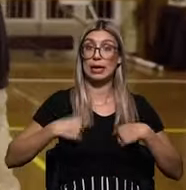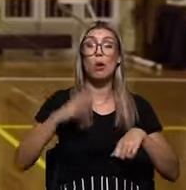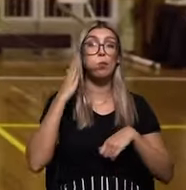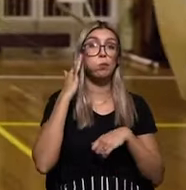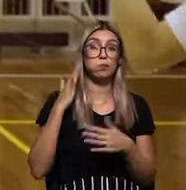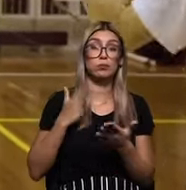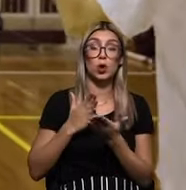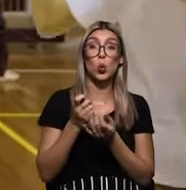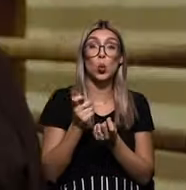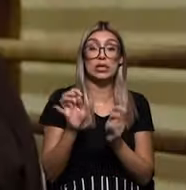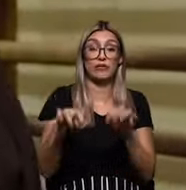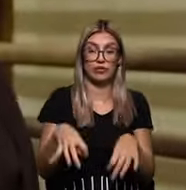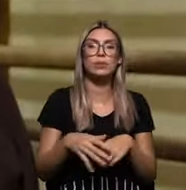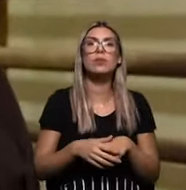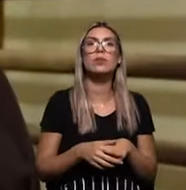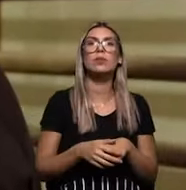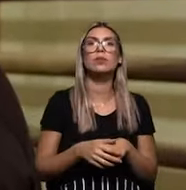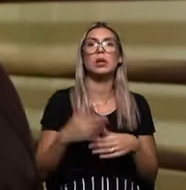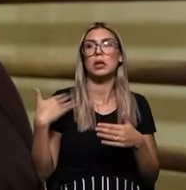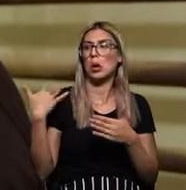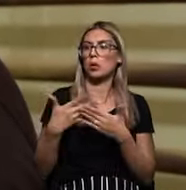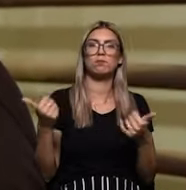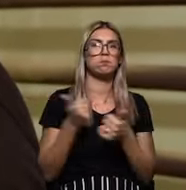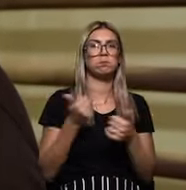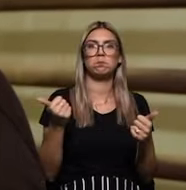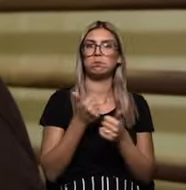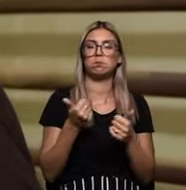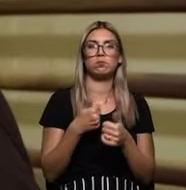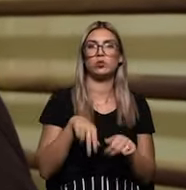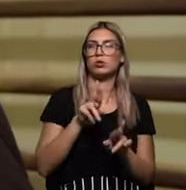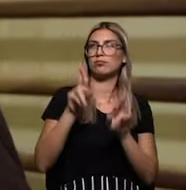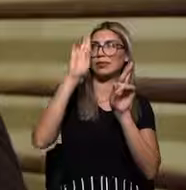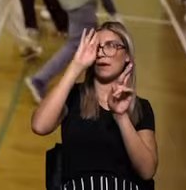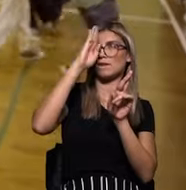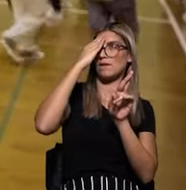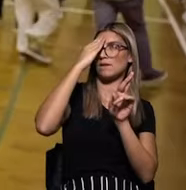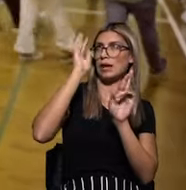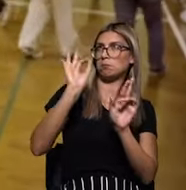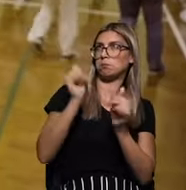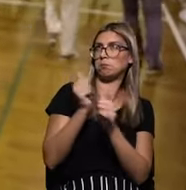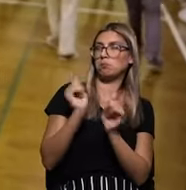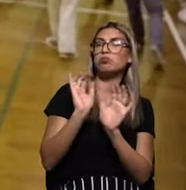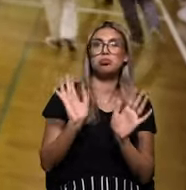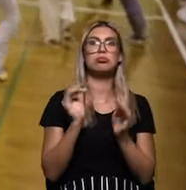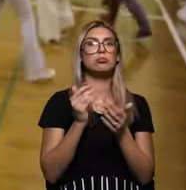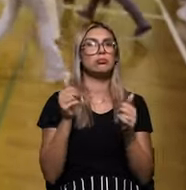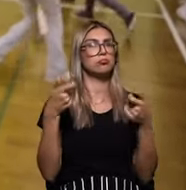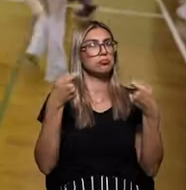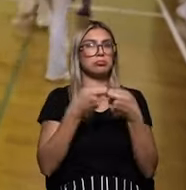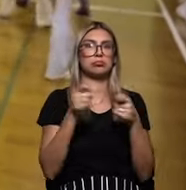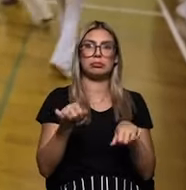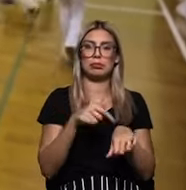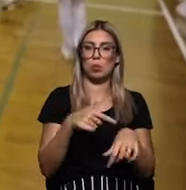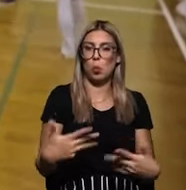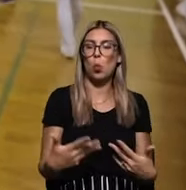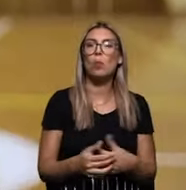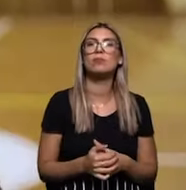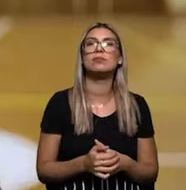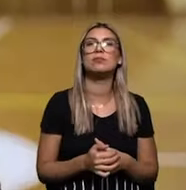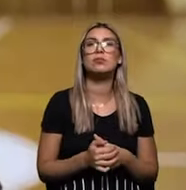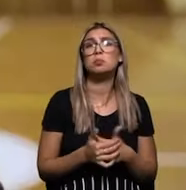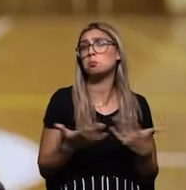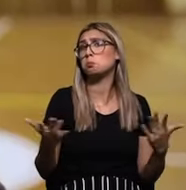final. Eles estão a correr muito bem, dentro do que é expectável para este período em que nos encontramos. E,